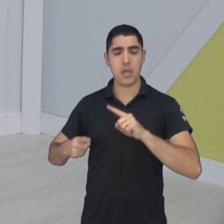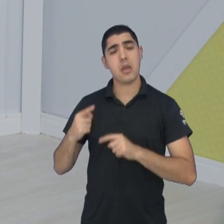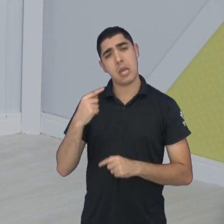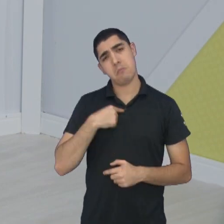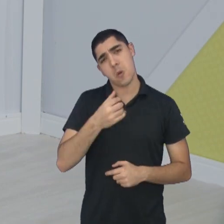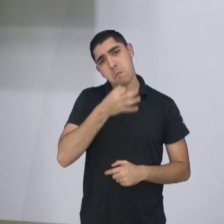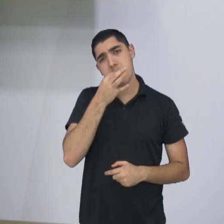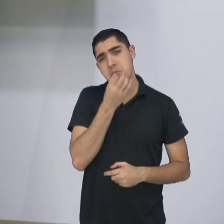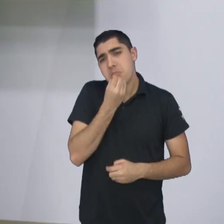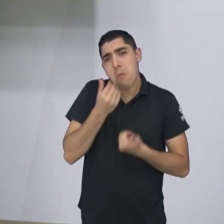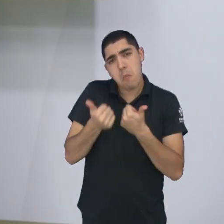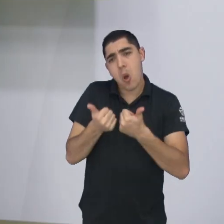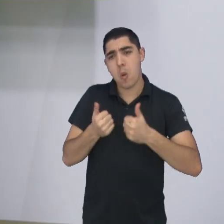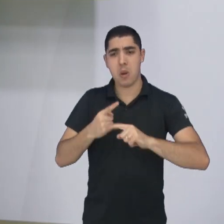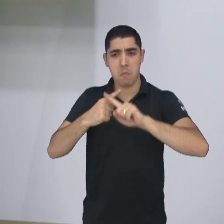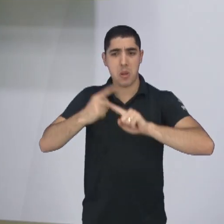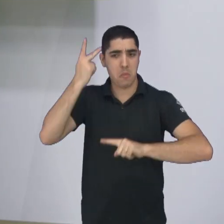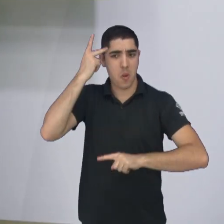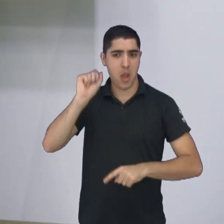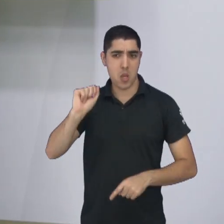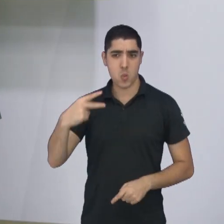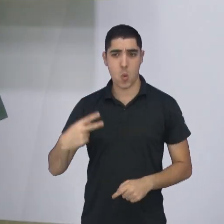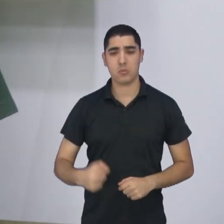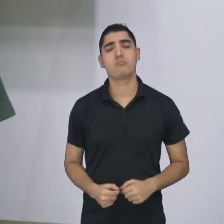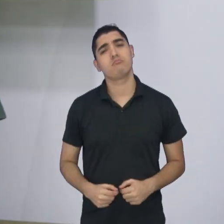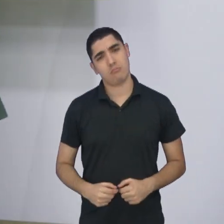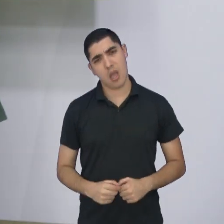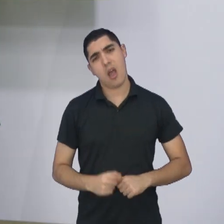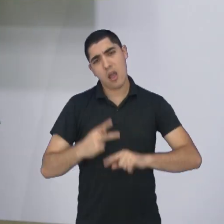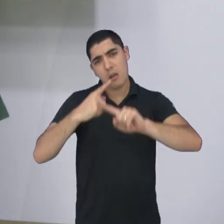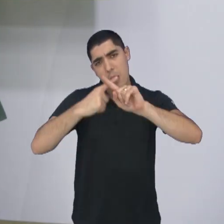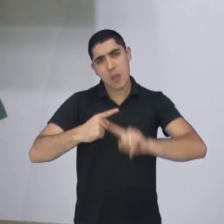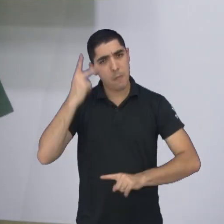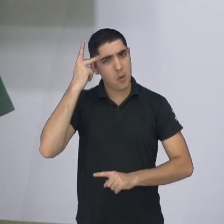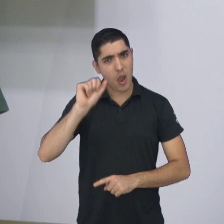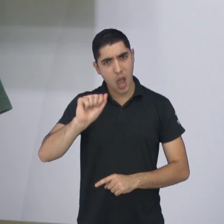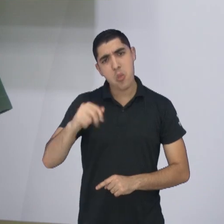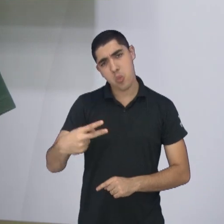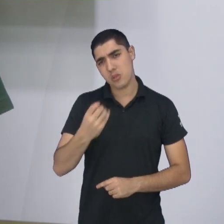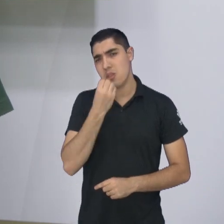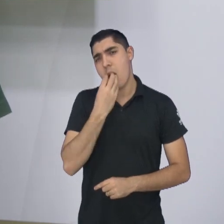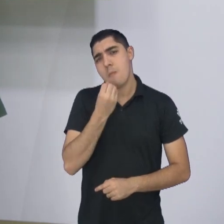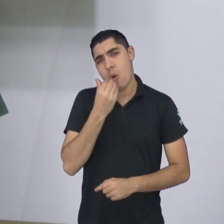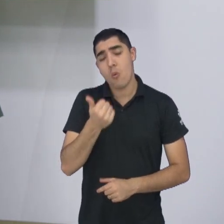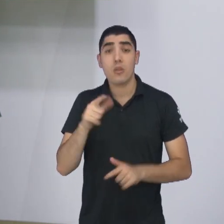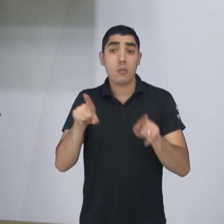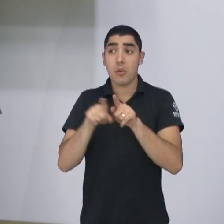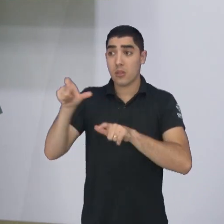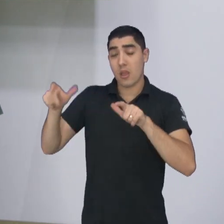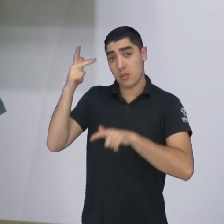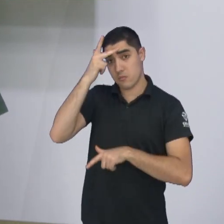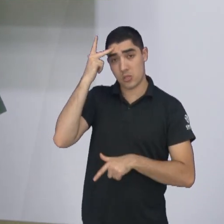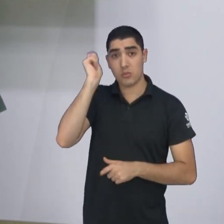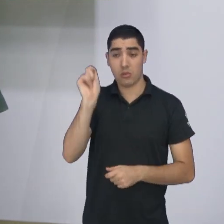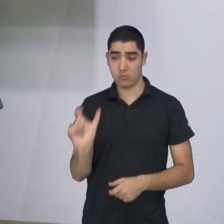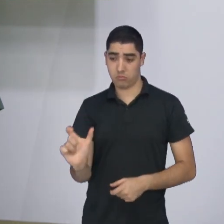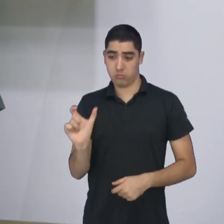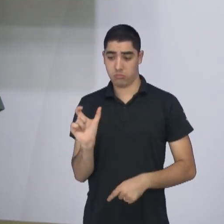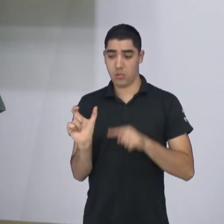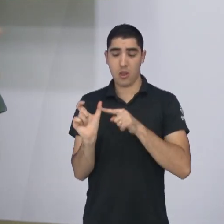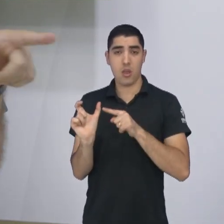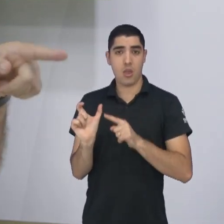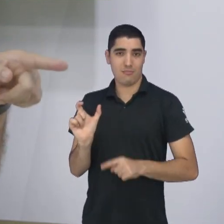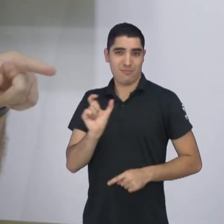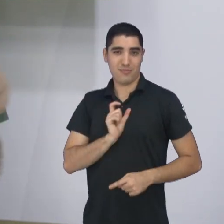para uma Série A2, né, Brunão? Uma Série A2 é válido e ainda tem os sócios torcedores também, né? Tem um plano aí de sócio torcedor. Aliás, tem